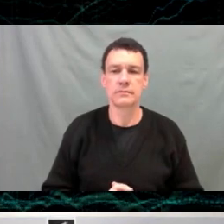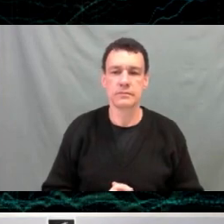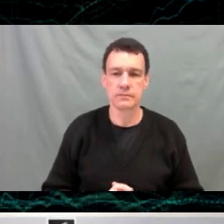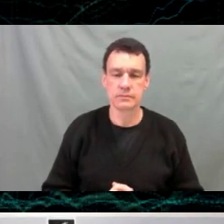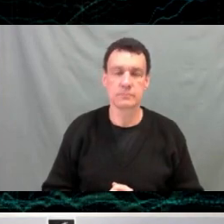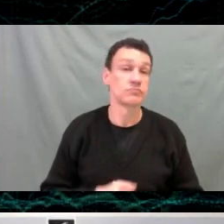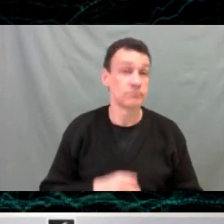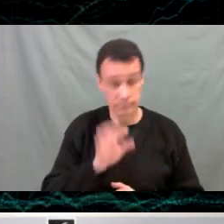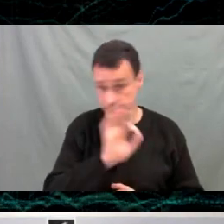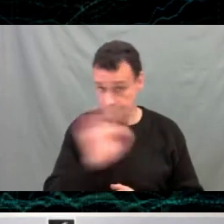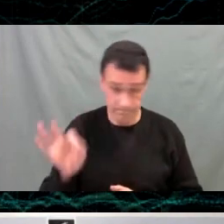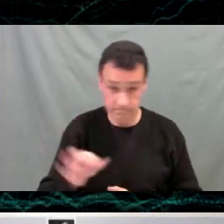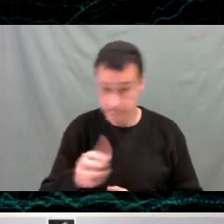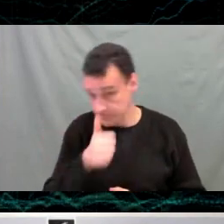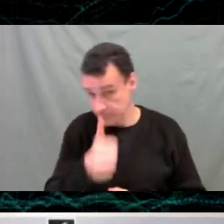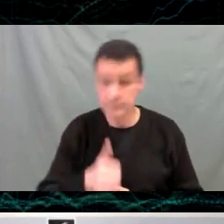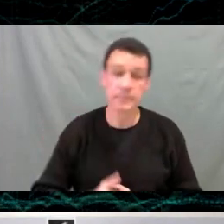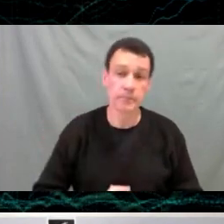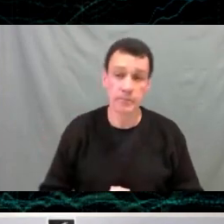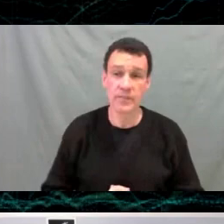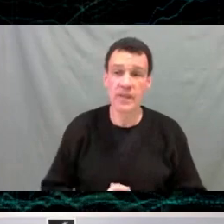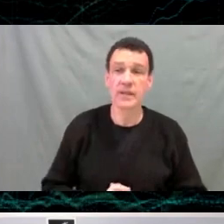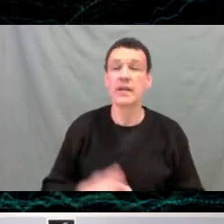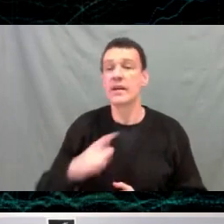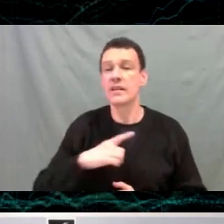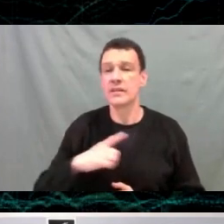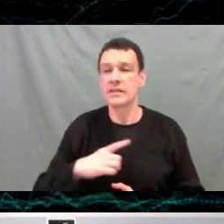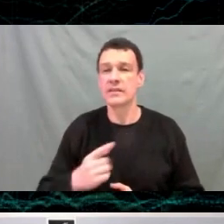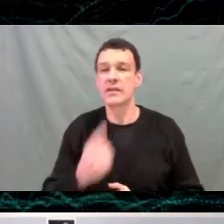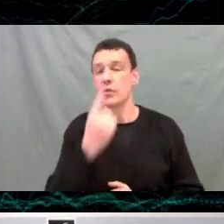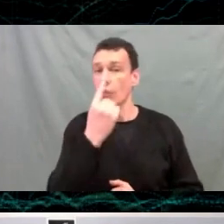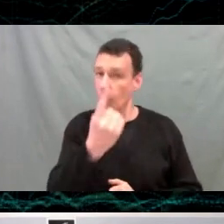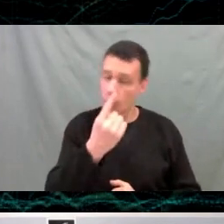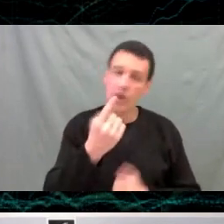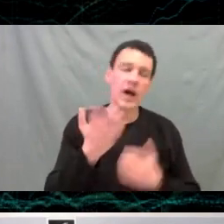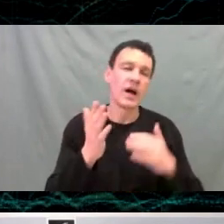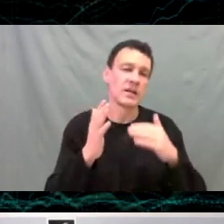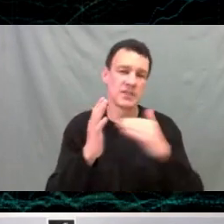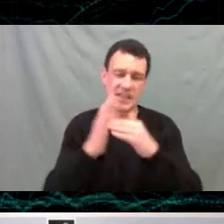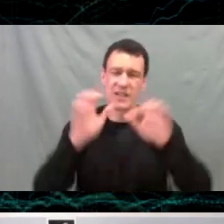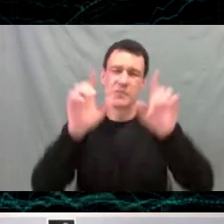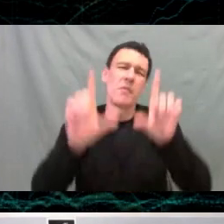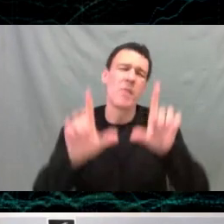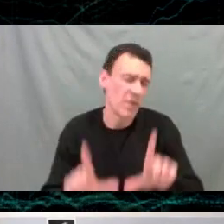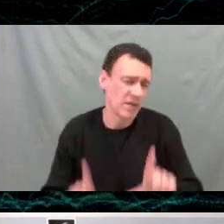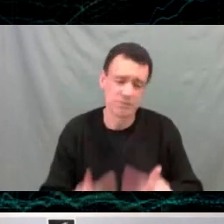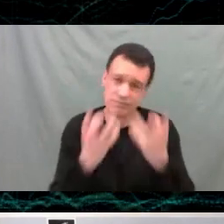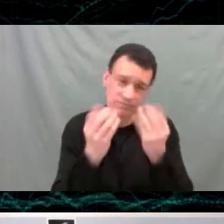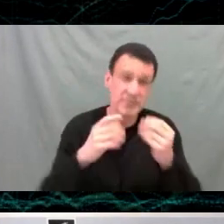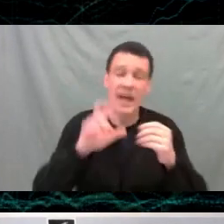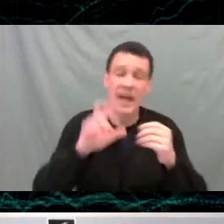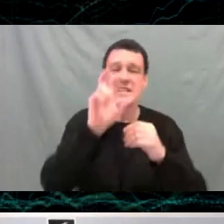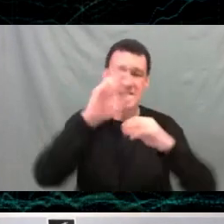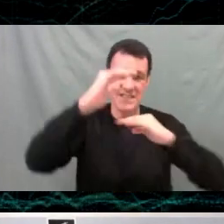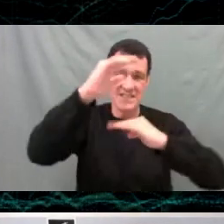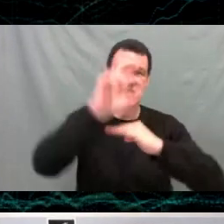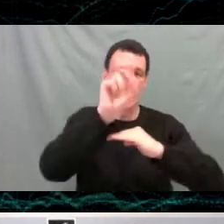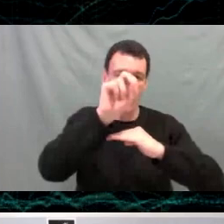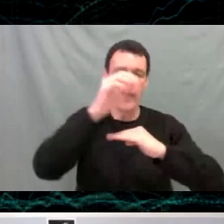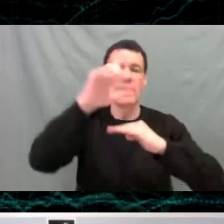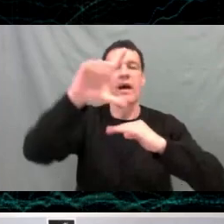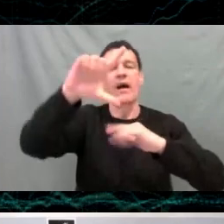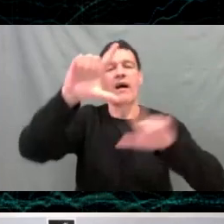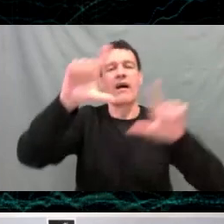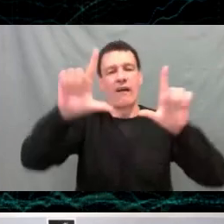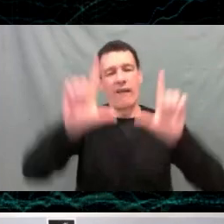então, eu tenho de 1 a 50, 53 itens, porque está paginando de 50 a 50 resultados, tá?